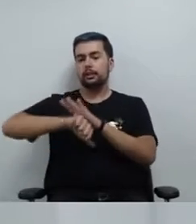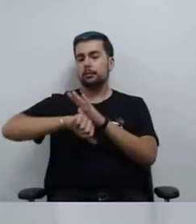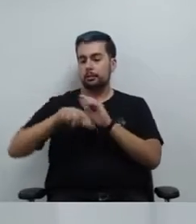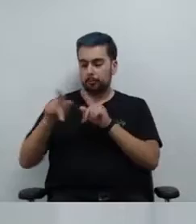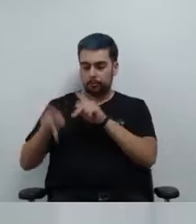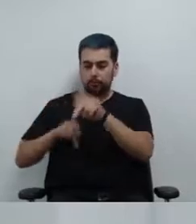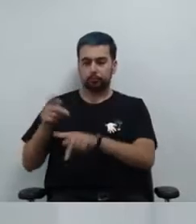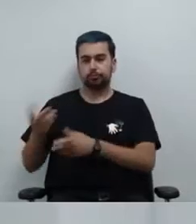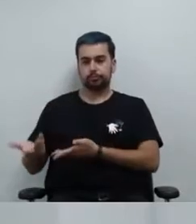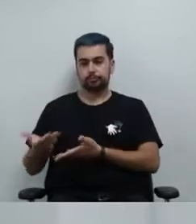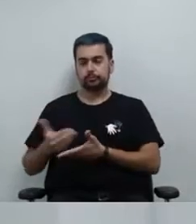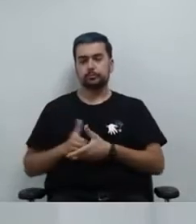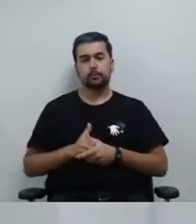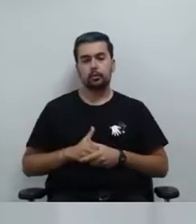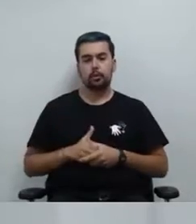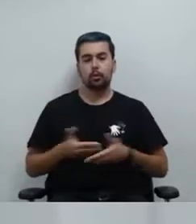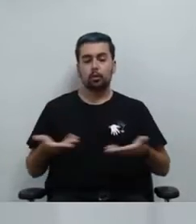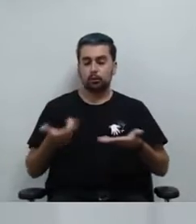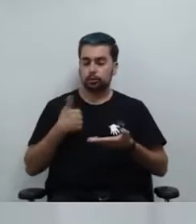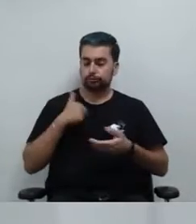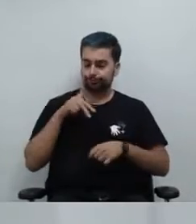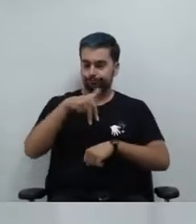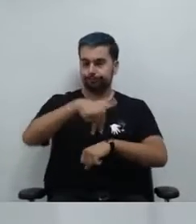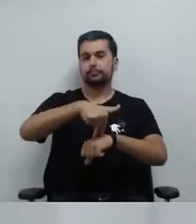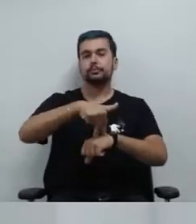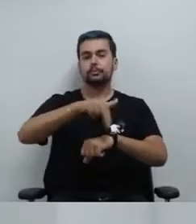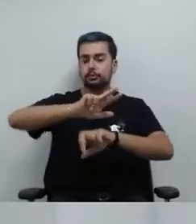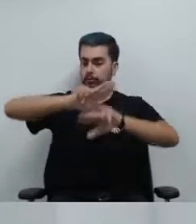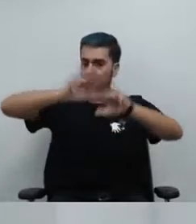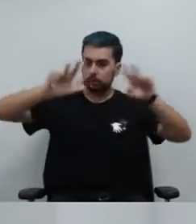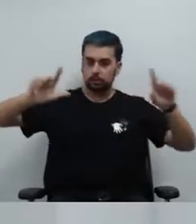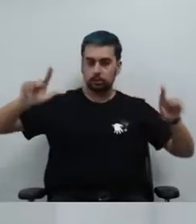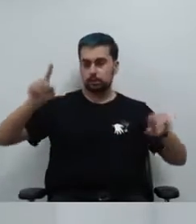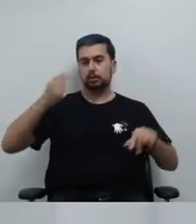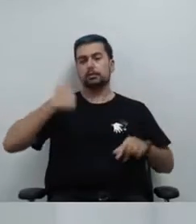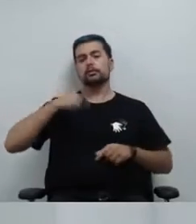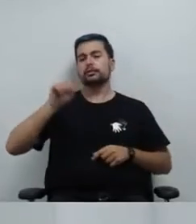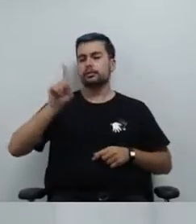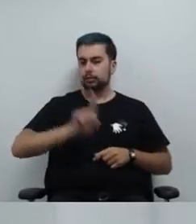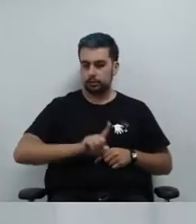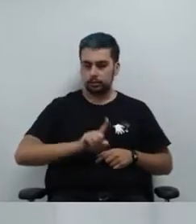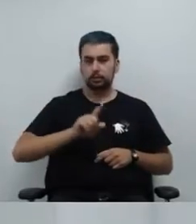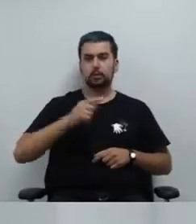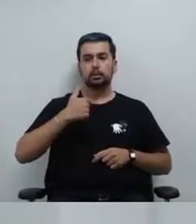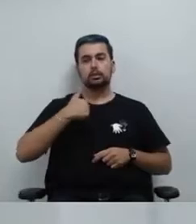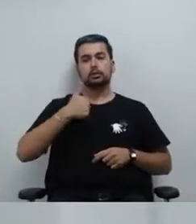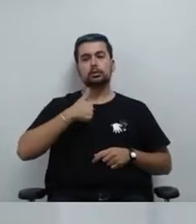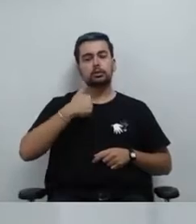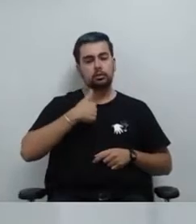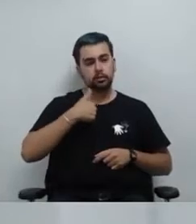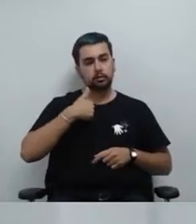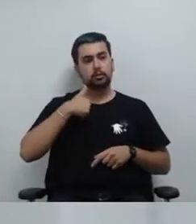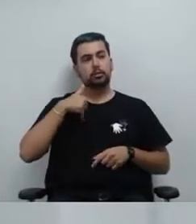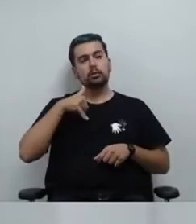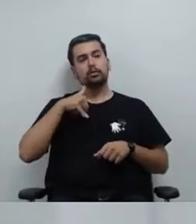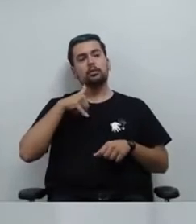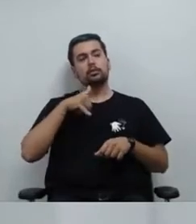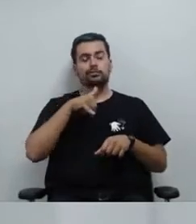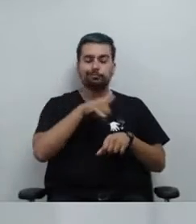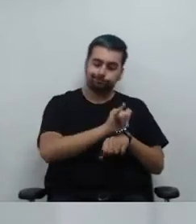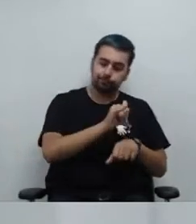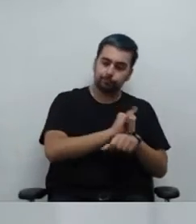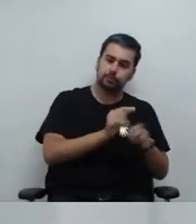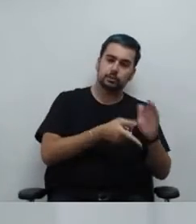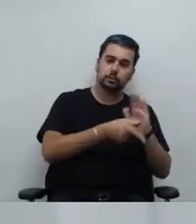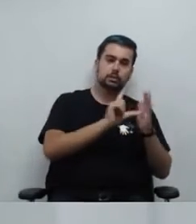Então, por isso, vim aqui, onde várias vezes já vim, agora estava ausente, pela demanda que fez necessária a gente atender